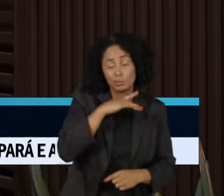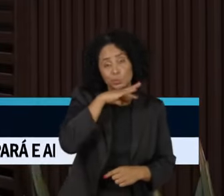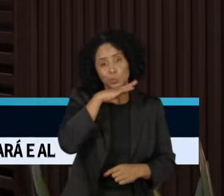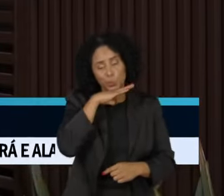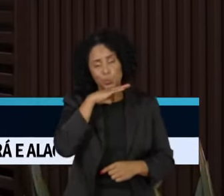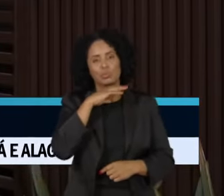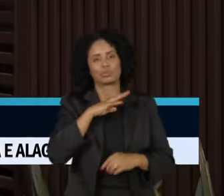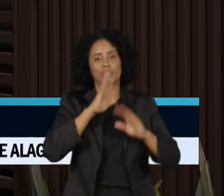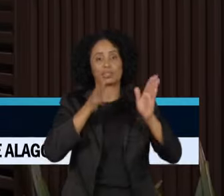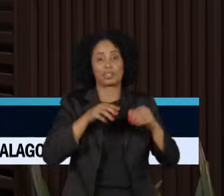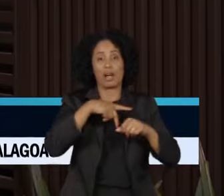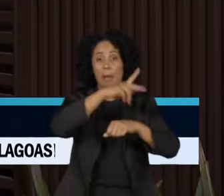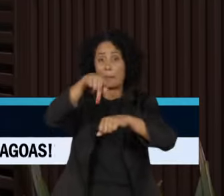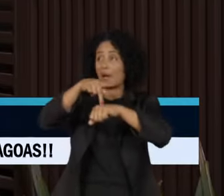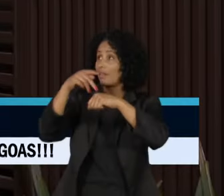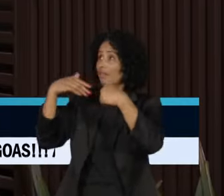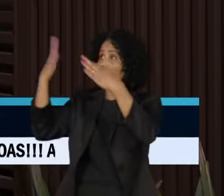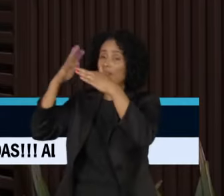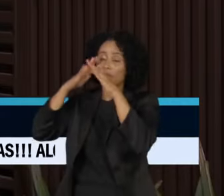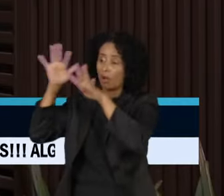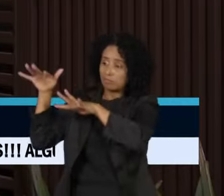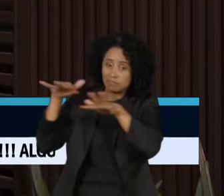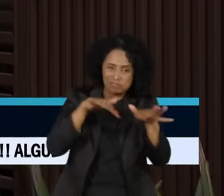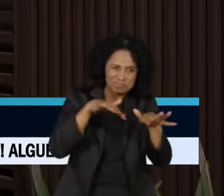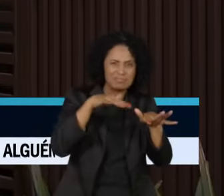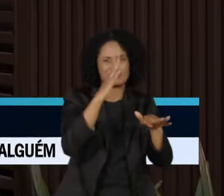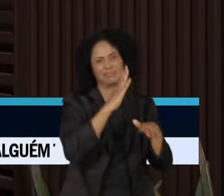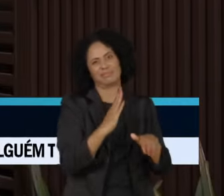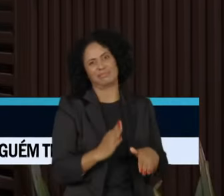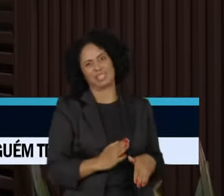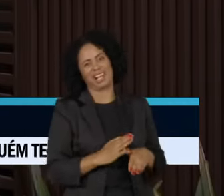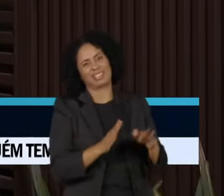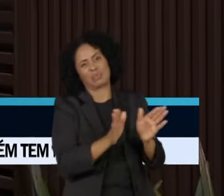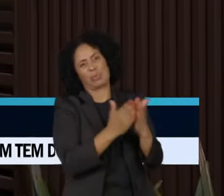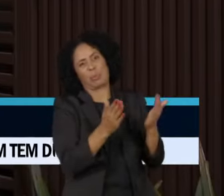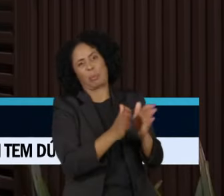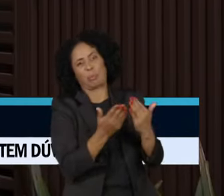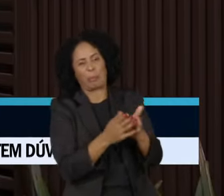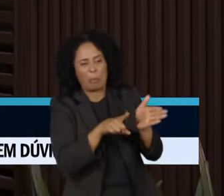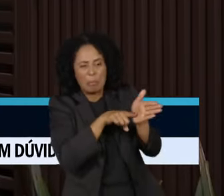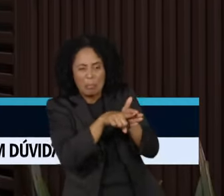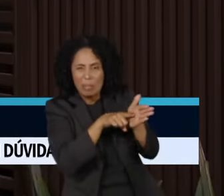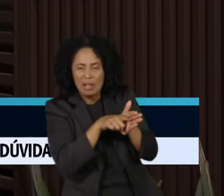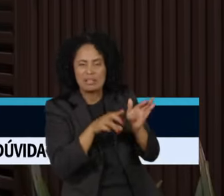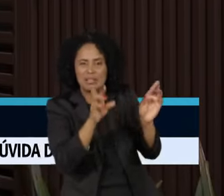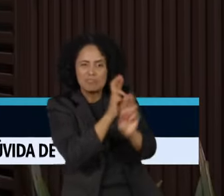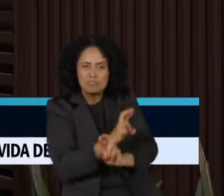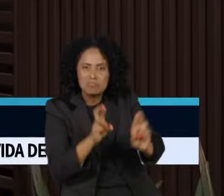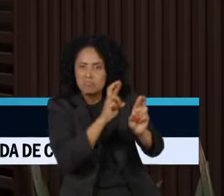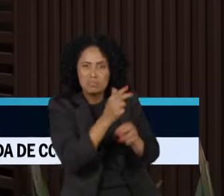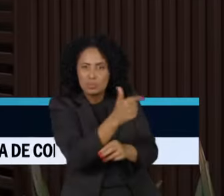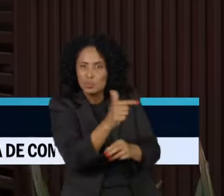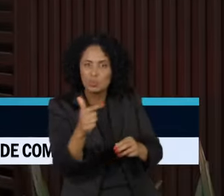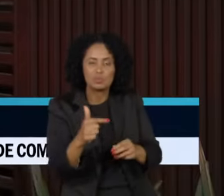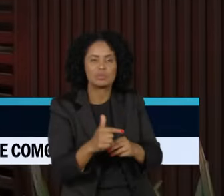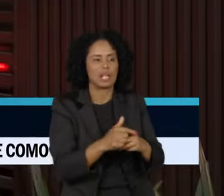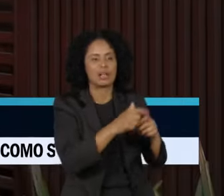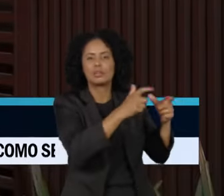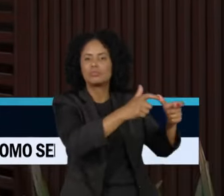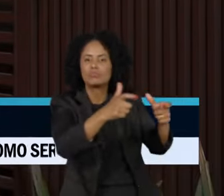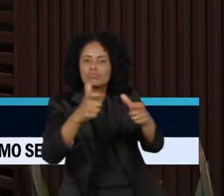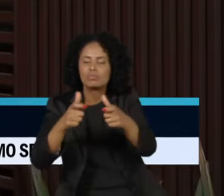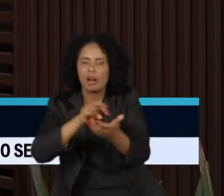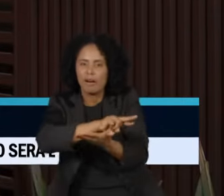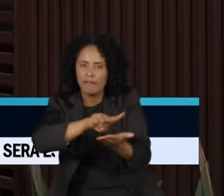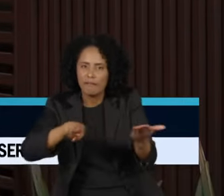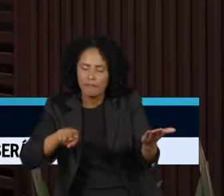país já carente de estatísticas, o levantamento é responsável por fazer um raio-x de diferentes áreas da população,